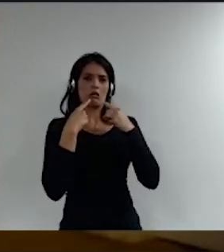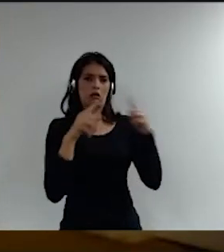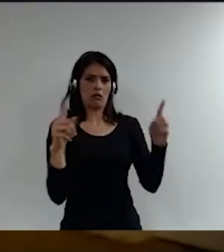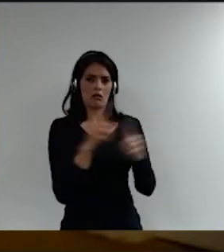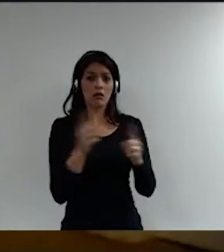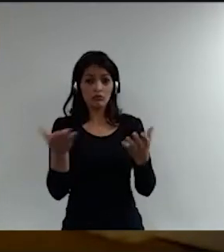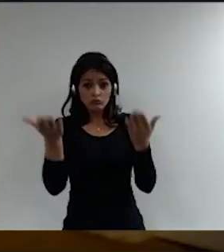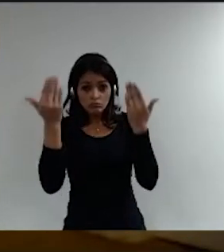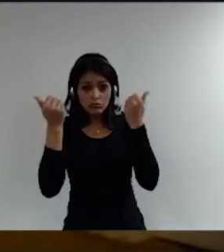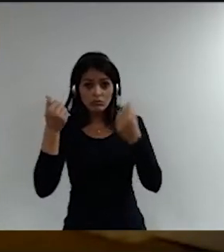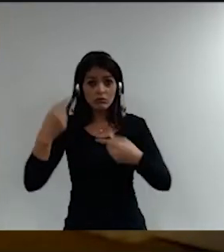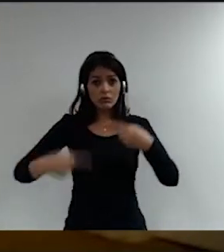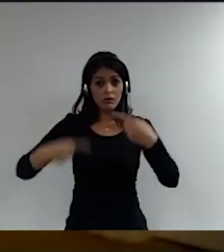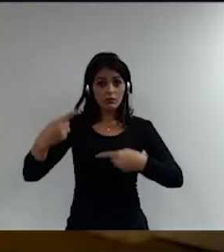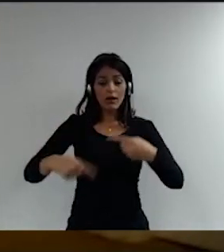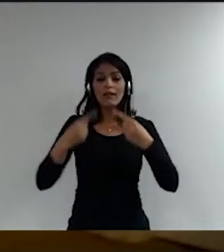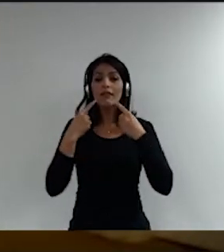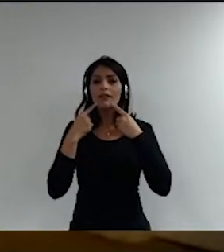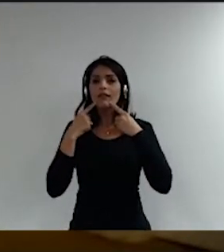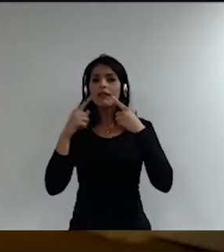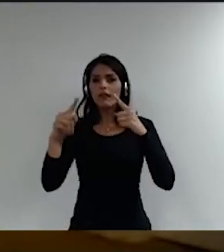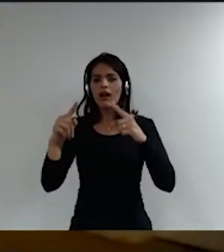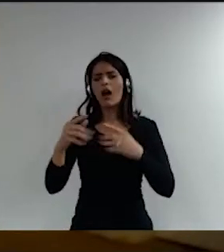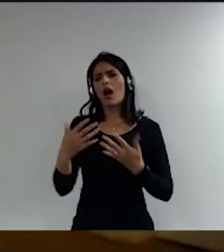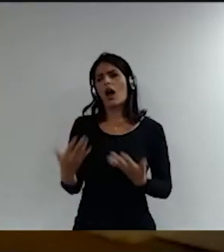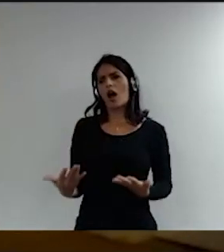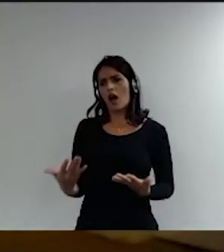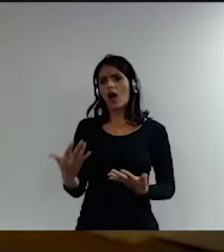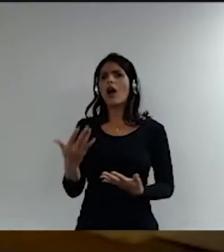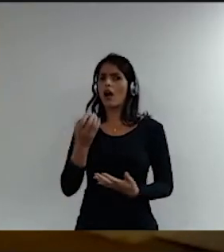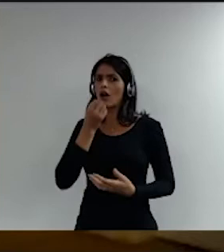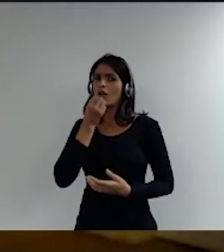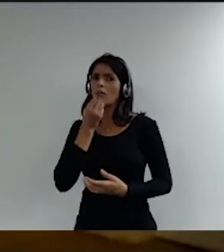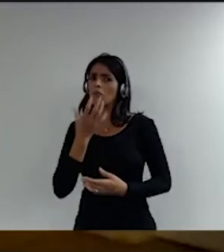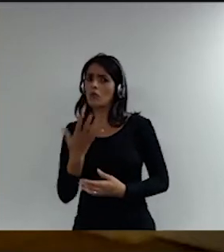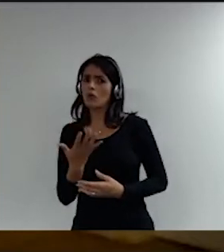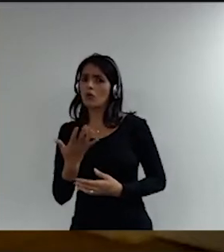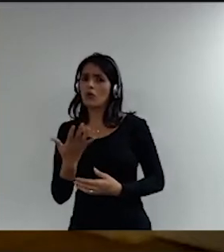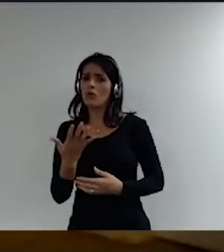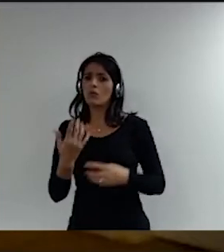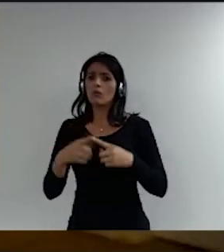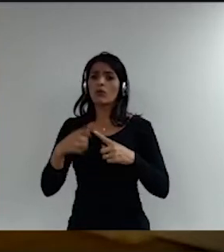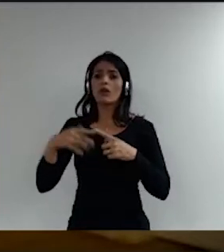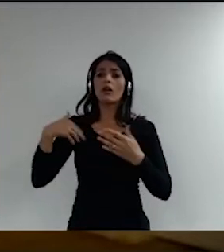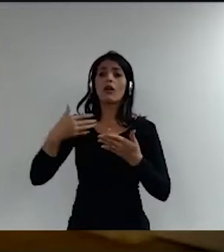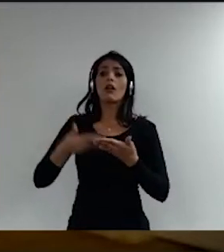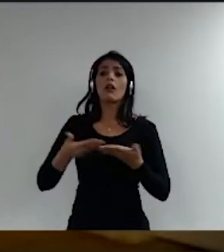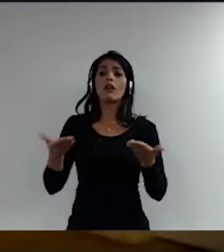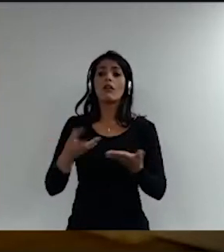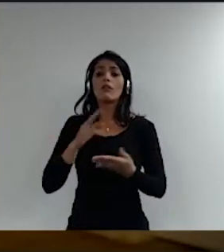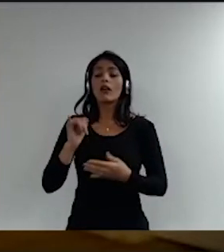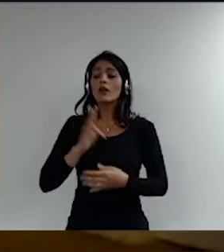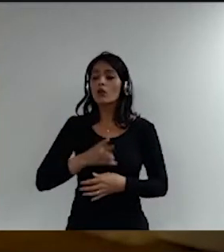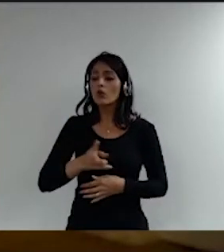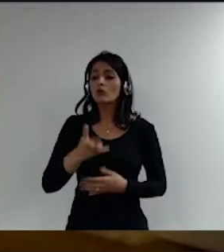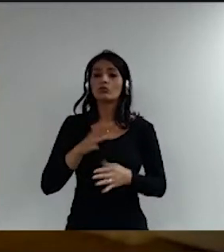um debate. A crítica é até a mais construtiva, até onde nós devemos continuar